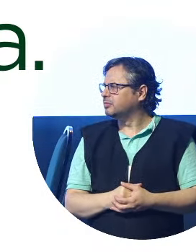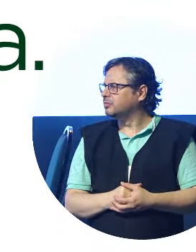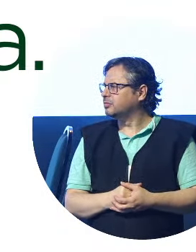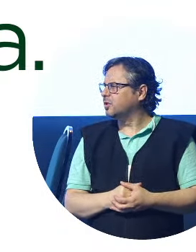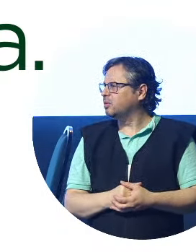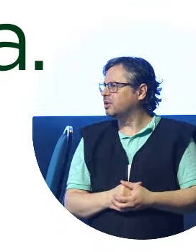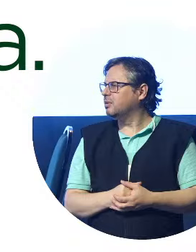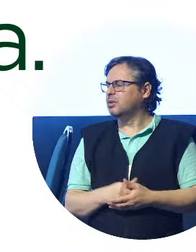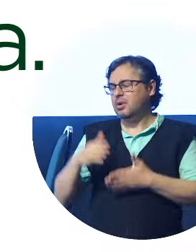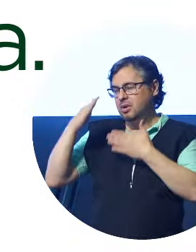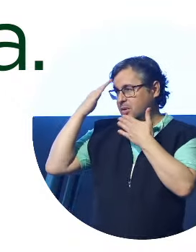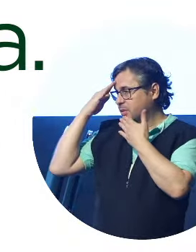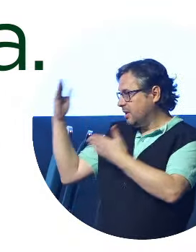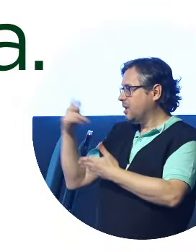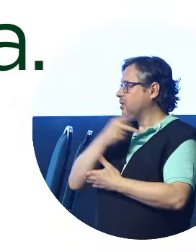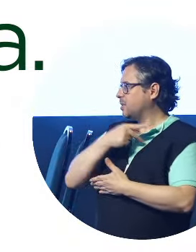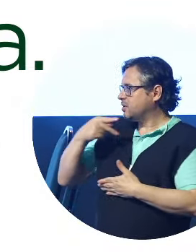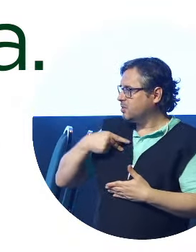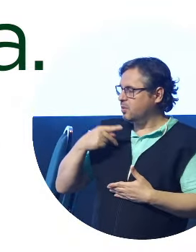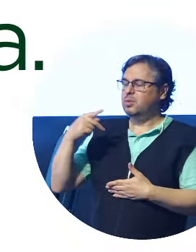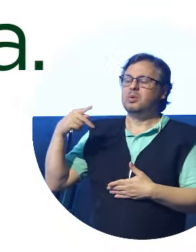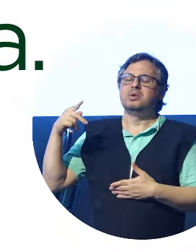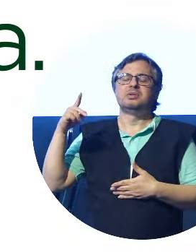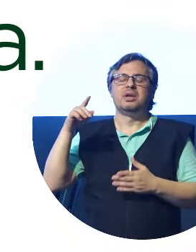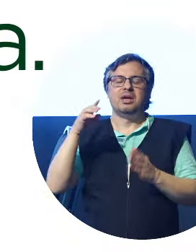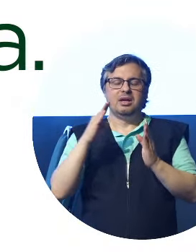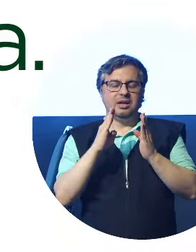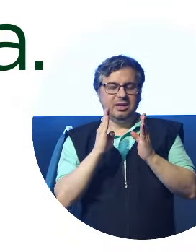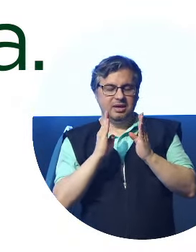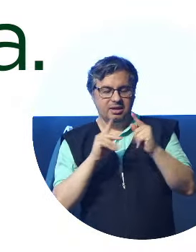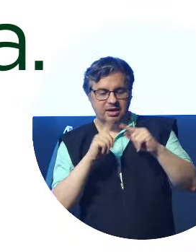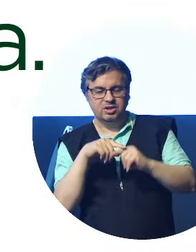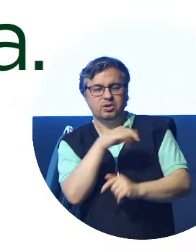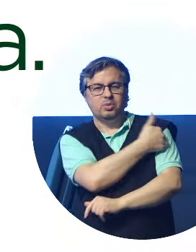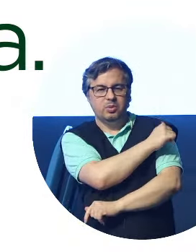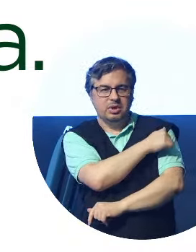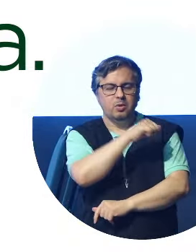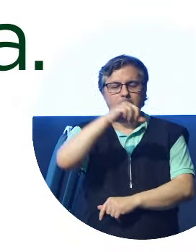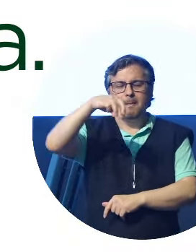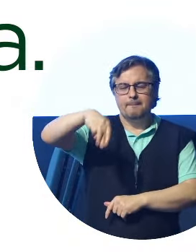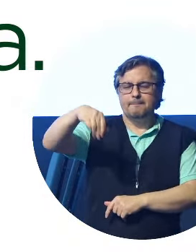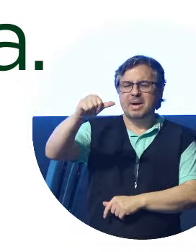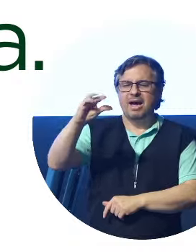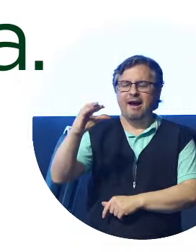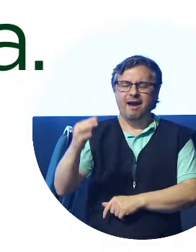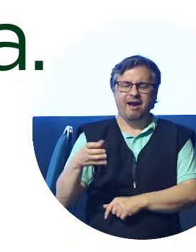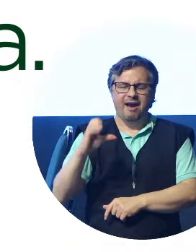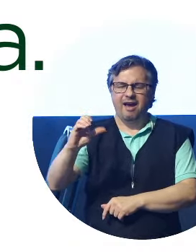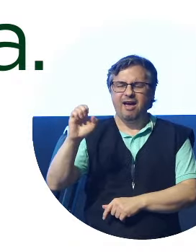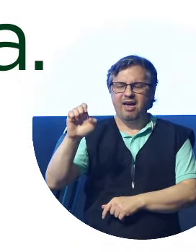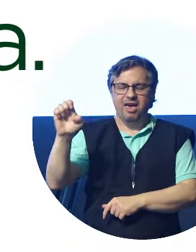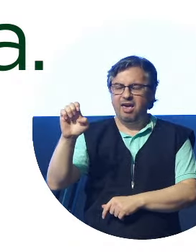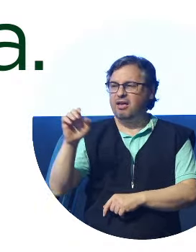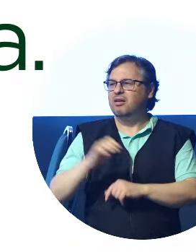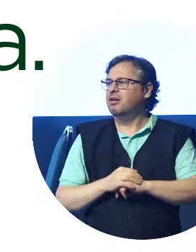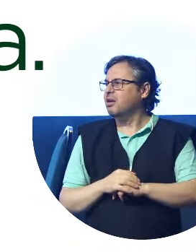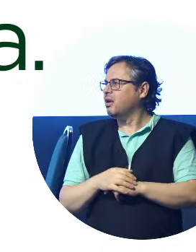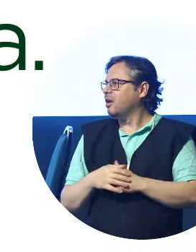atendem. Obrigado, pastor. Vocês saem de Macaé. Sabe, a Igreja Memorial de Macaé, eles foram lá fazer um jantar de final de ano.